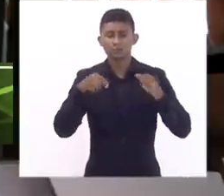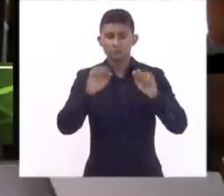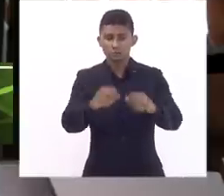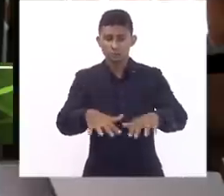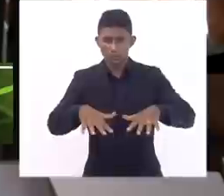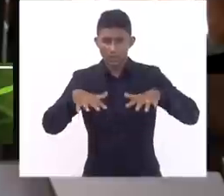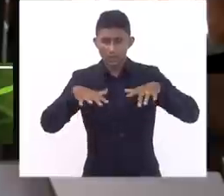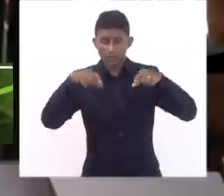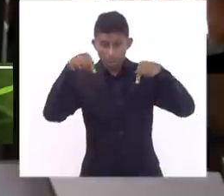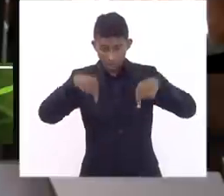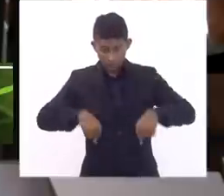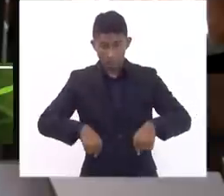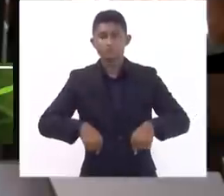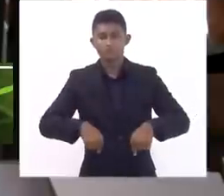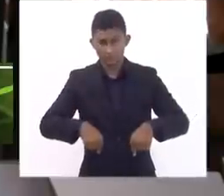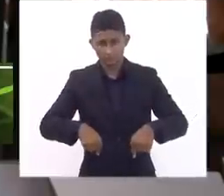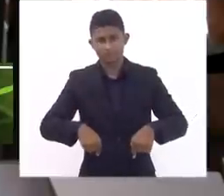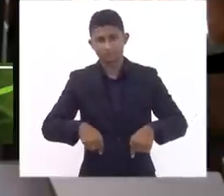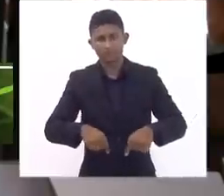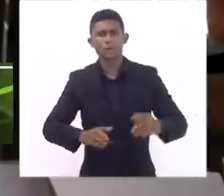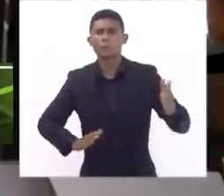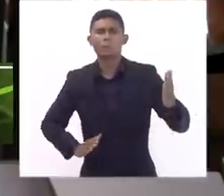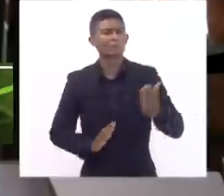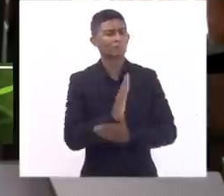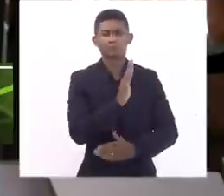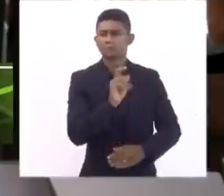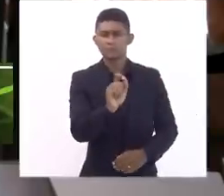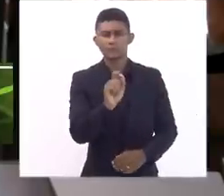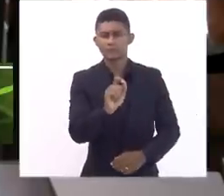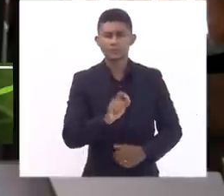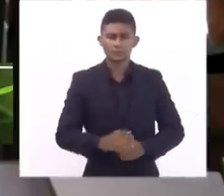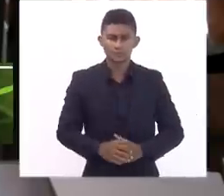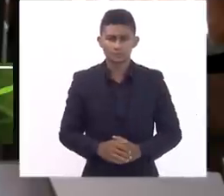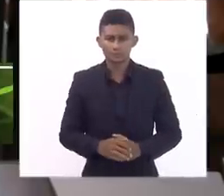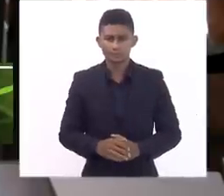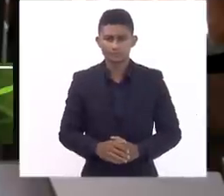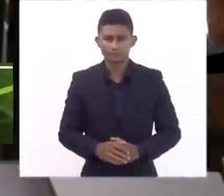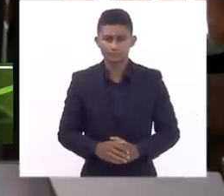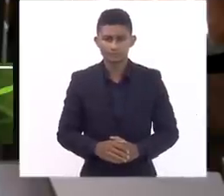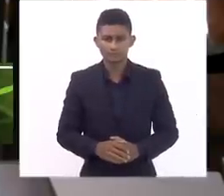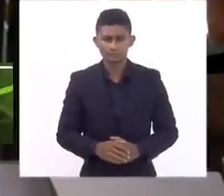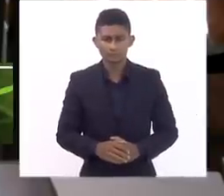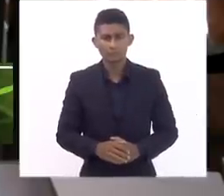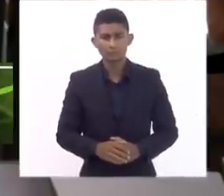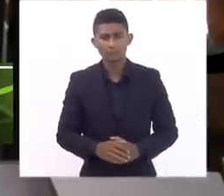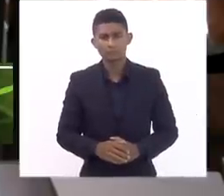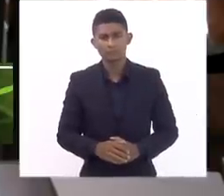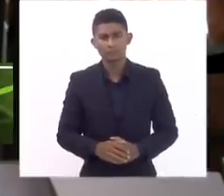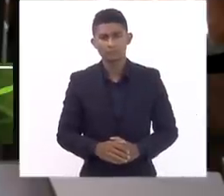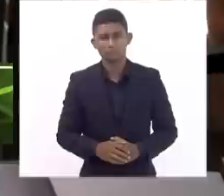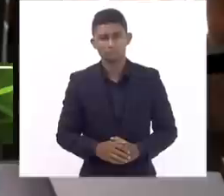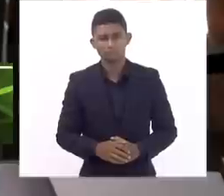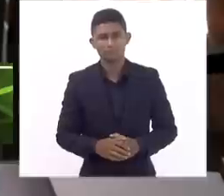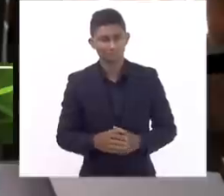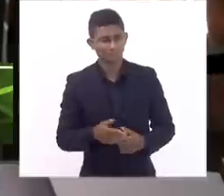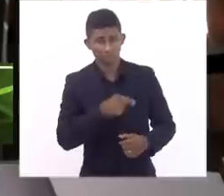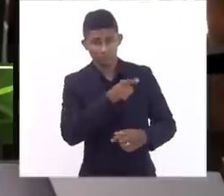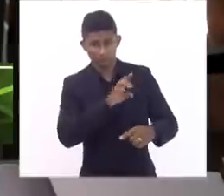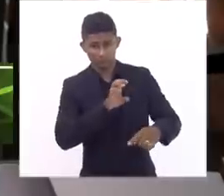aprovou a possibilidade de aproveitar na estrutura do